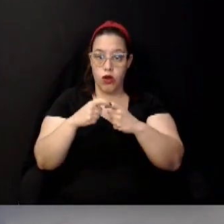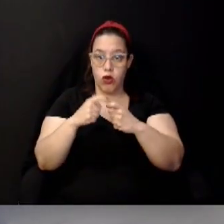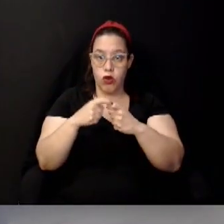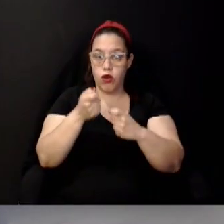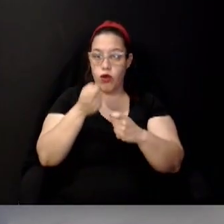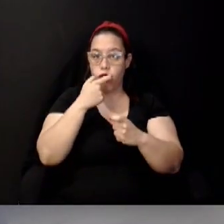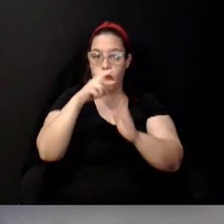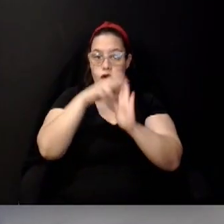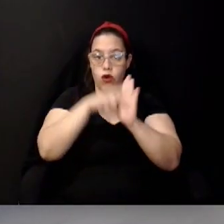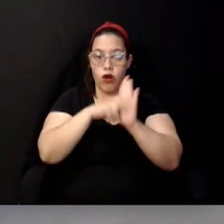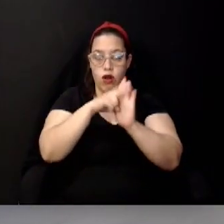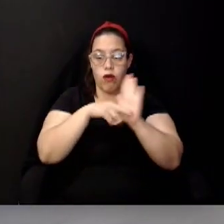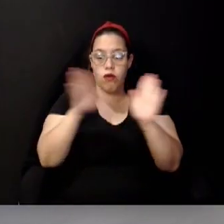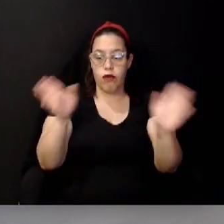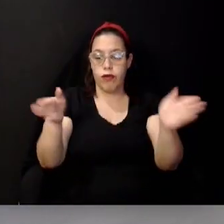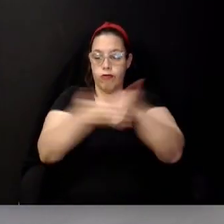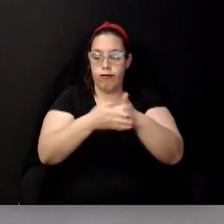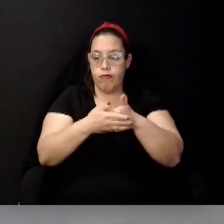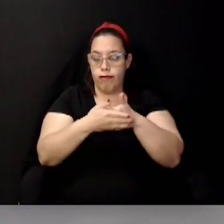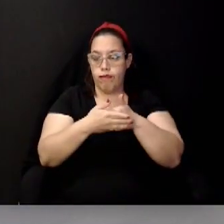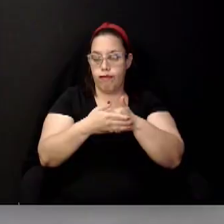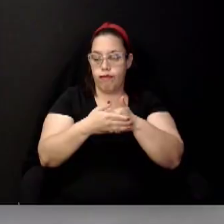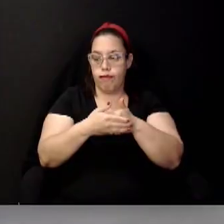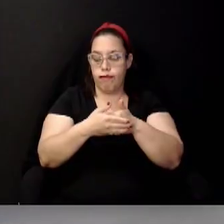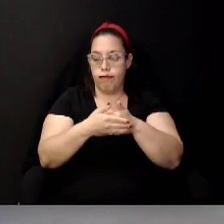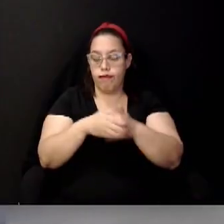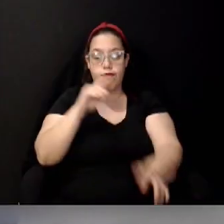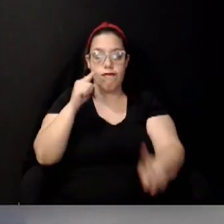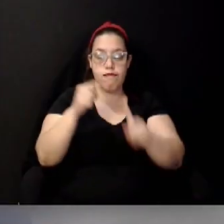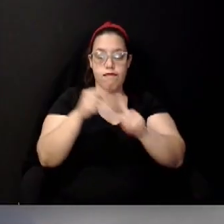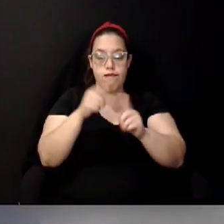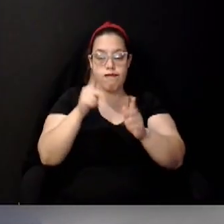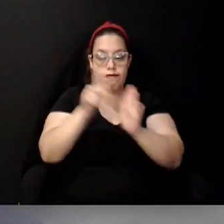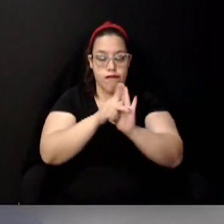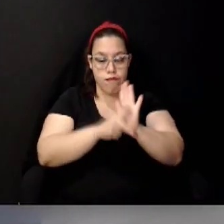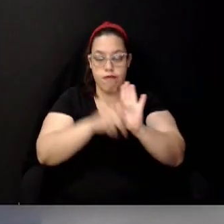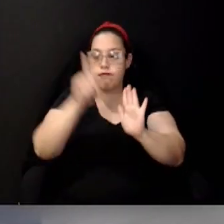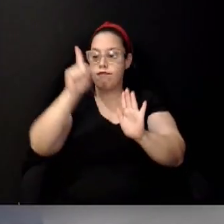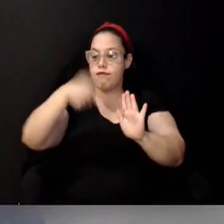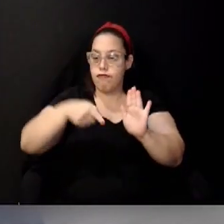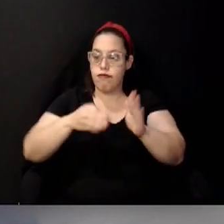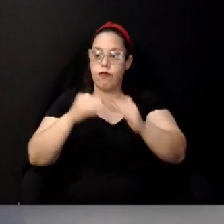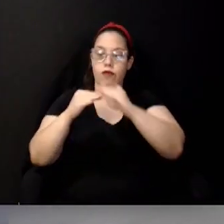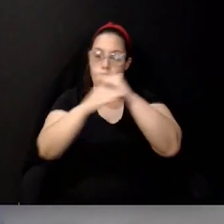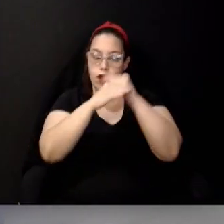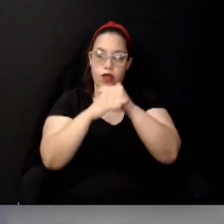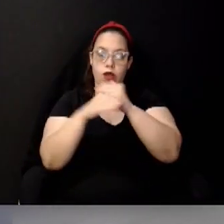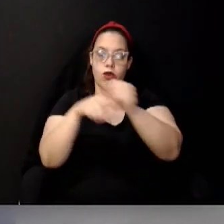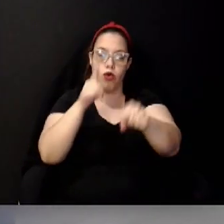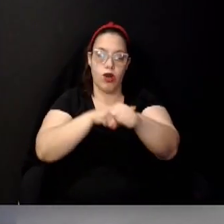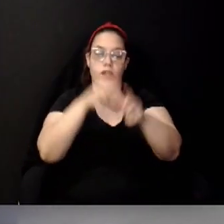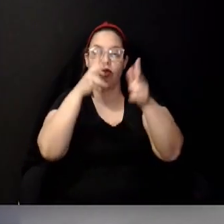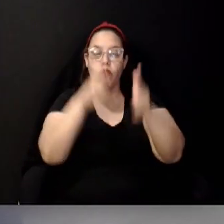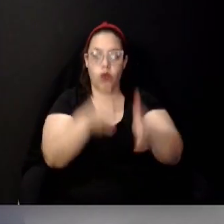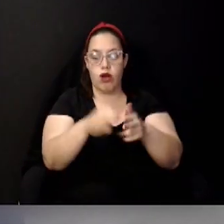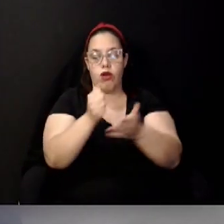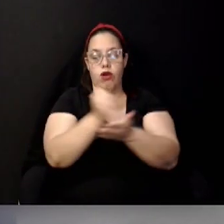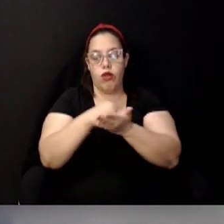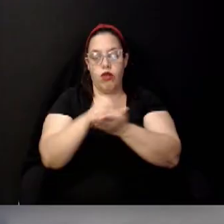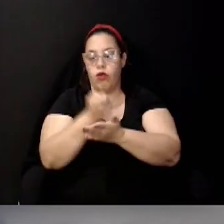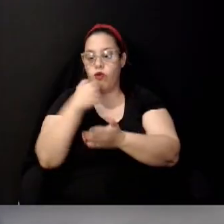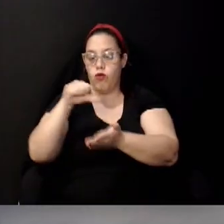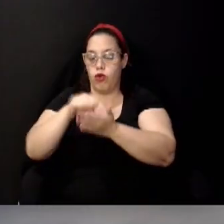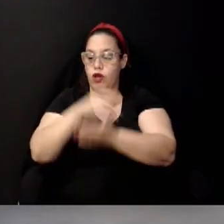fechada, né? Então, o objetivo desse projeto é exatamente equalizar esse funcionamento, tanto da farmácia quanto do posto de saúde. Muitas